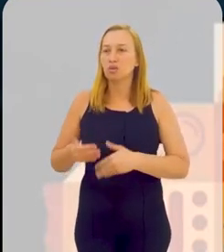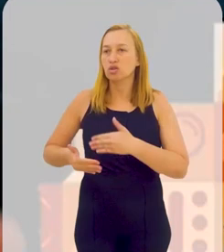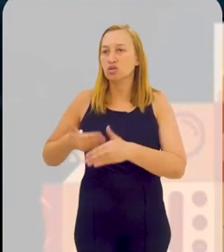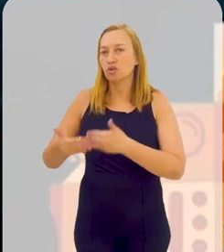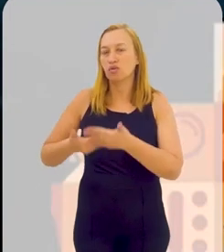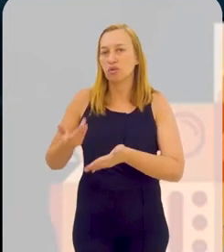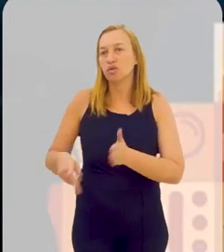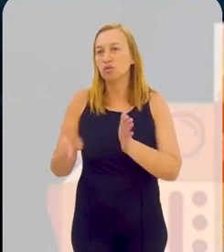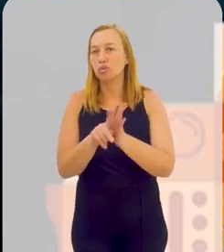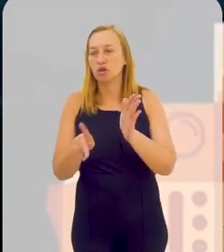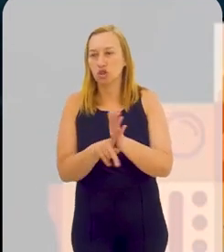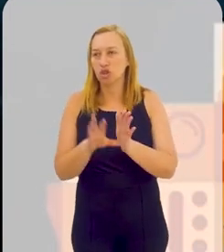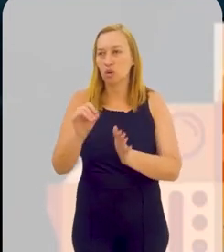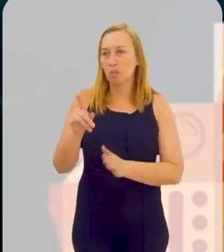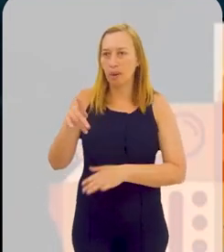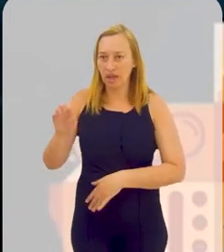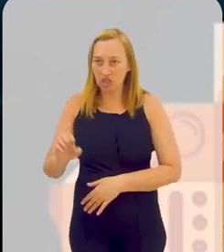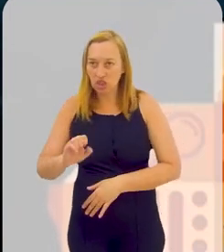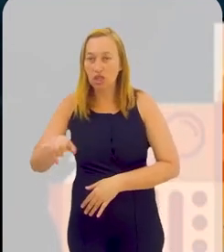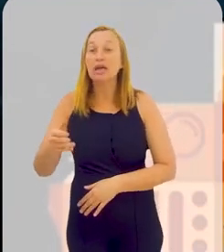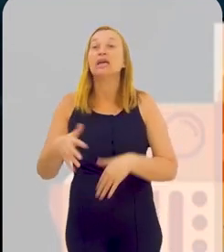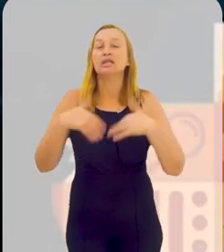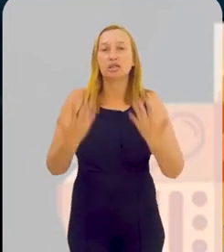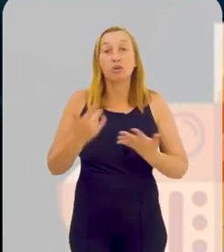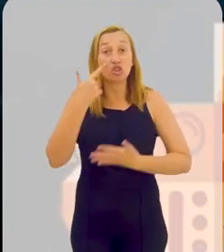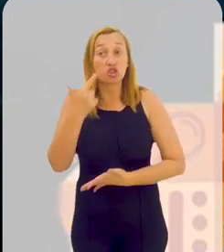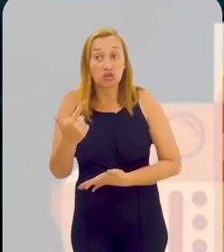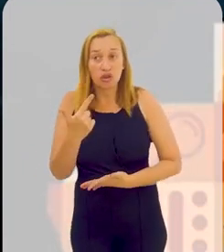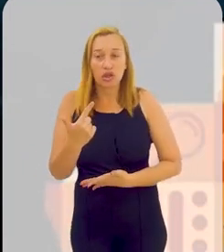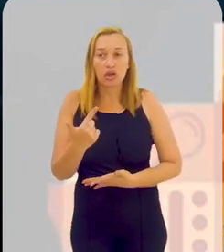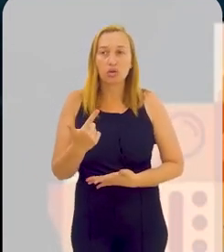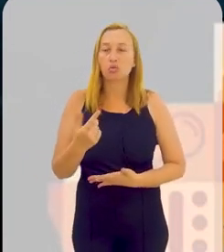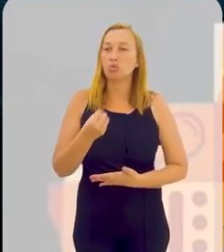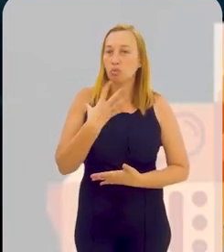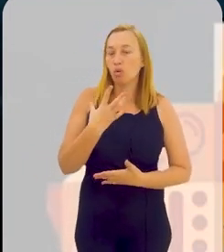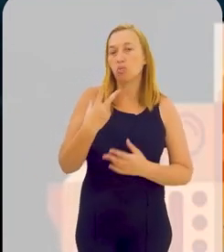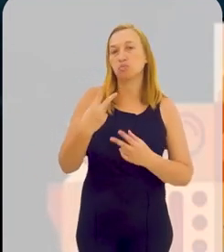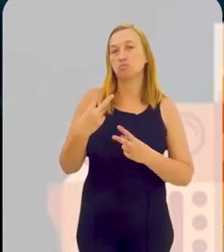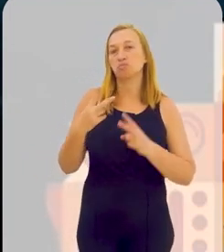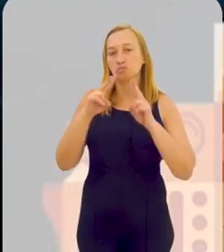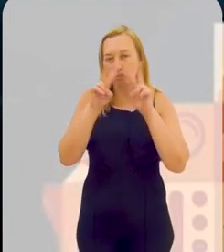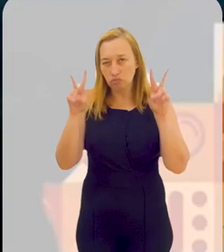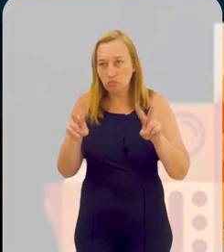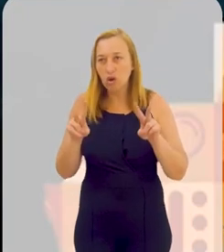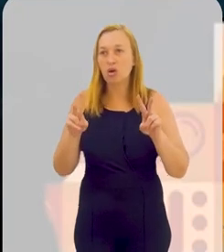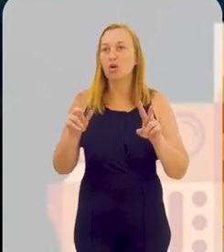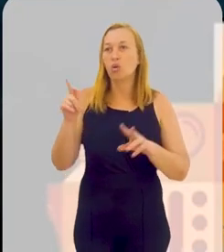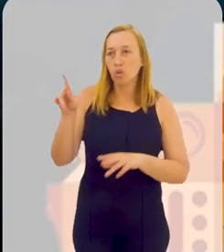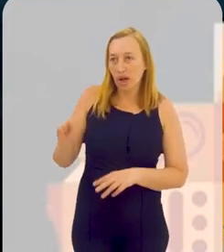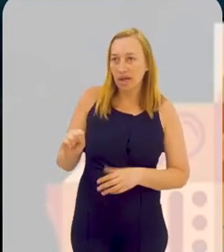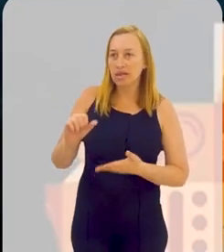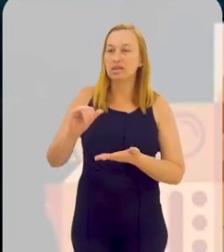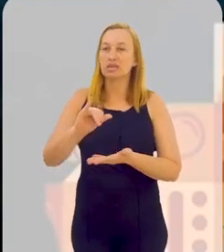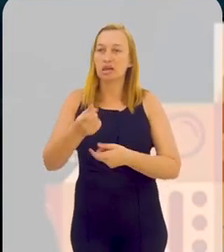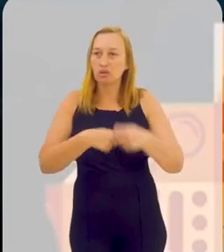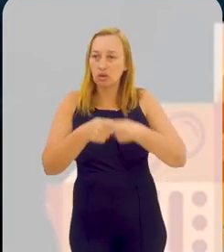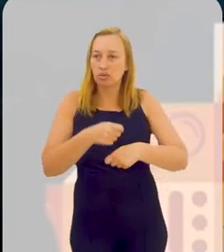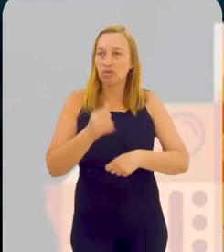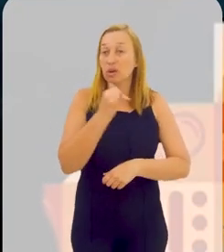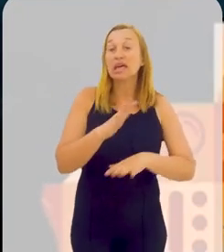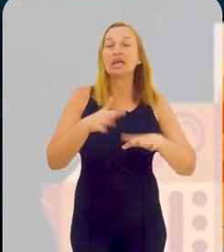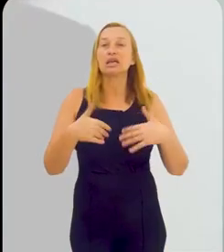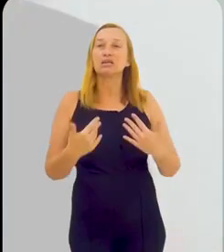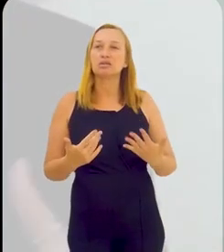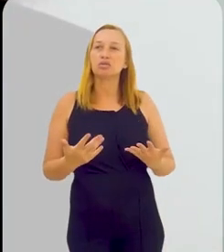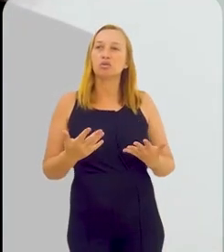do não progresso do projeto original do Comperge. Então, a gente vê isso com muito bons olhos, né? O gás na economia